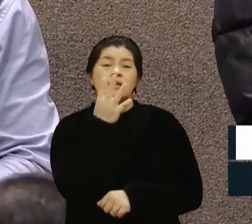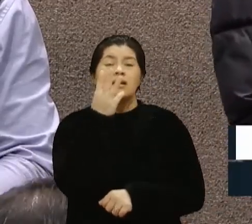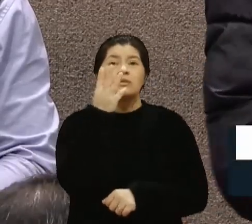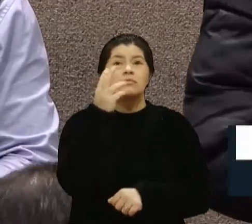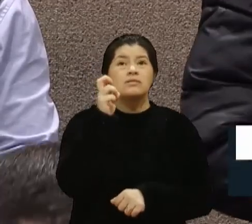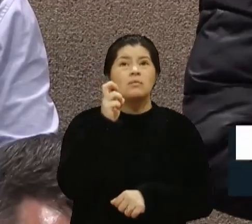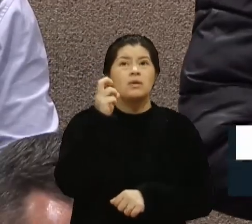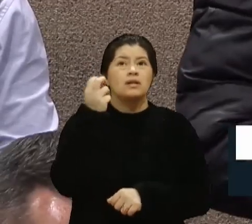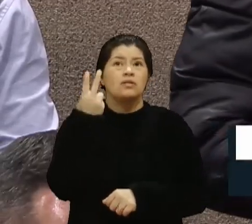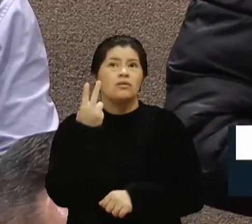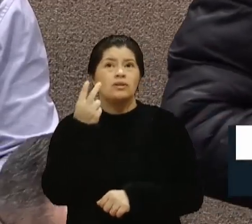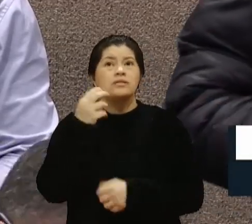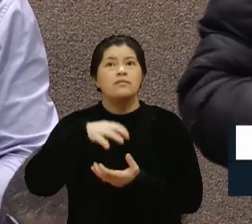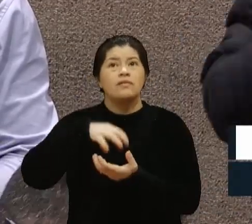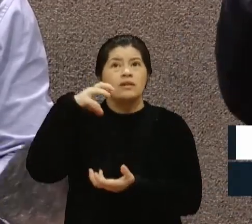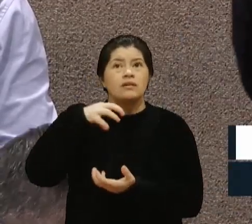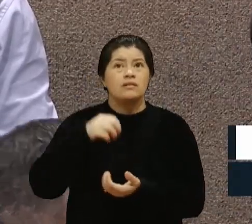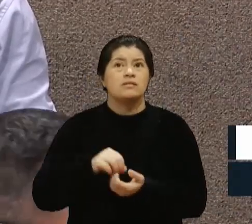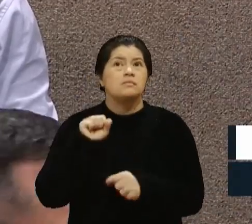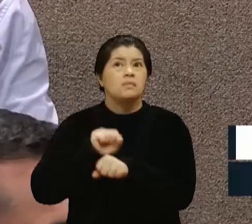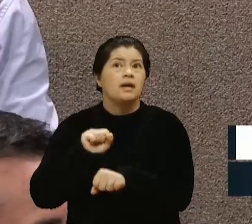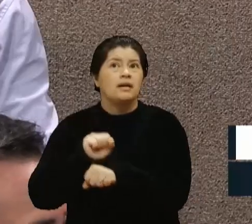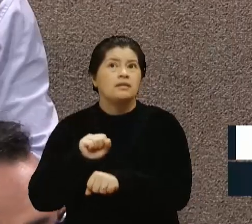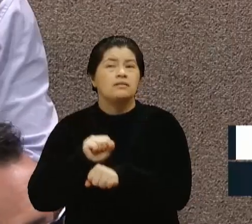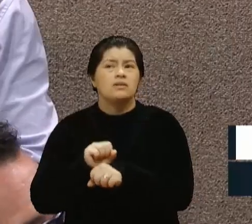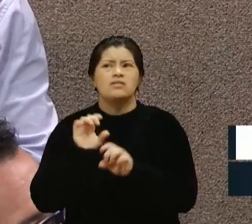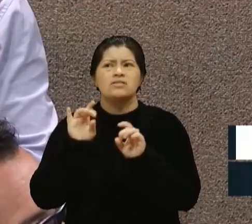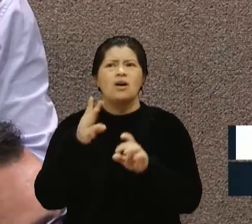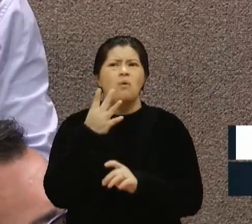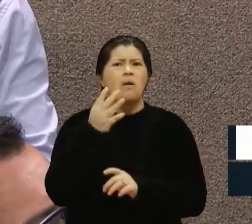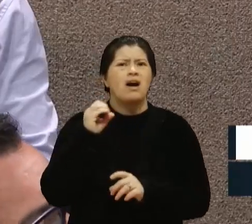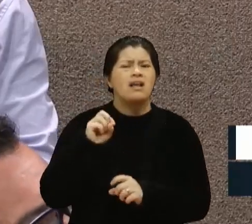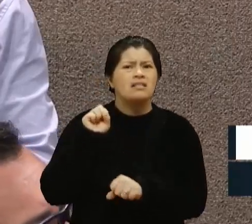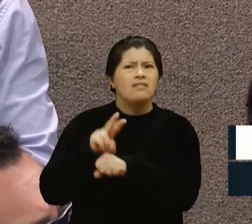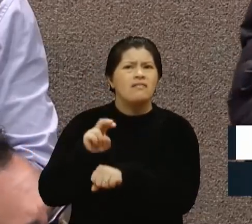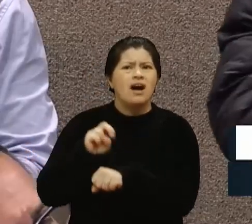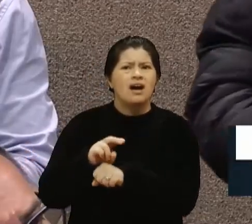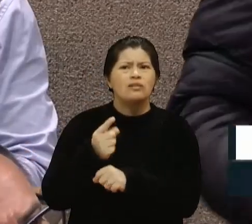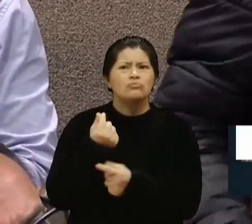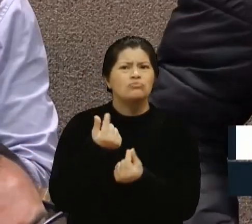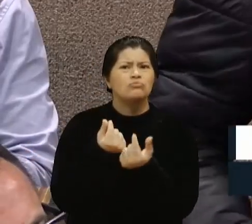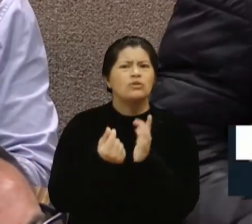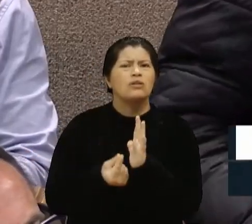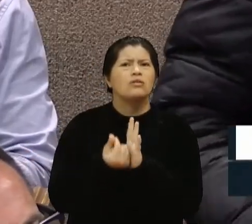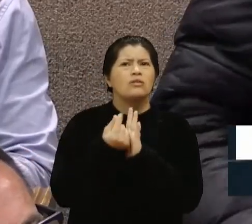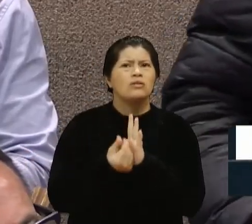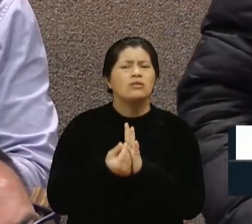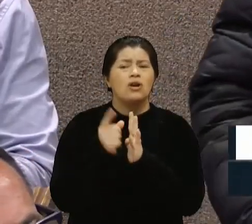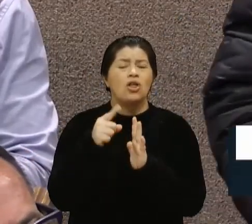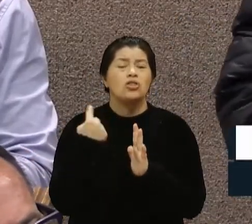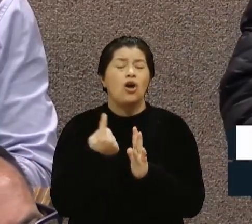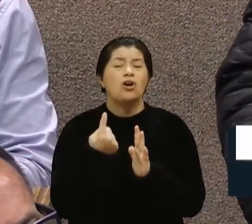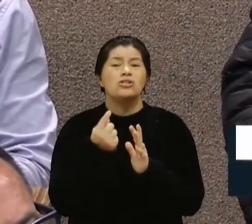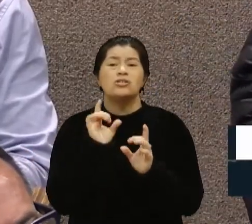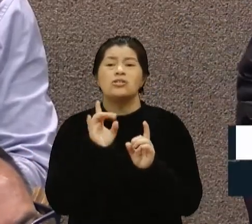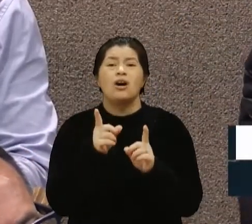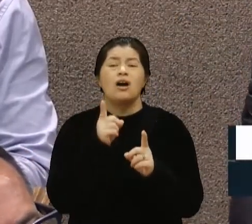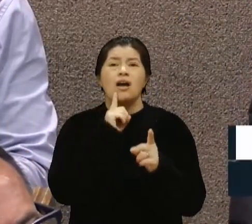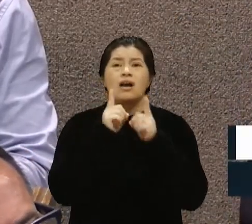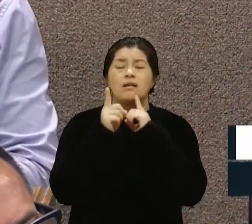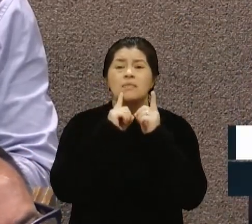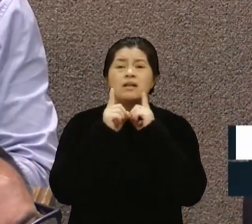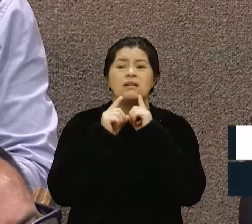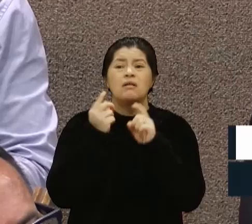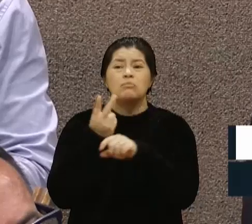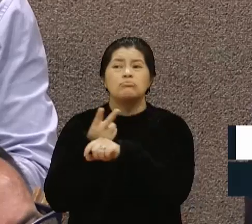Aqui no Lar da Velhice, onde a FAS compra só 40 vagas, porque não tem recursos e porque nós estamos acostumados a só reclamar e não buscar